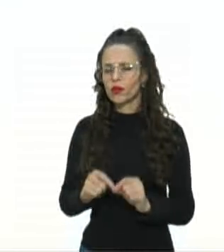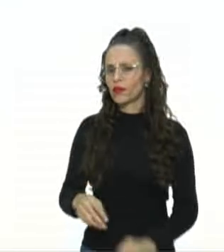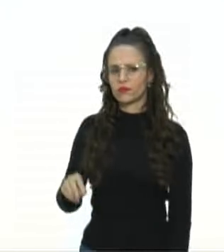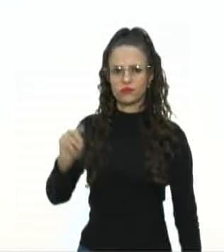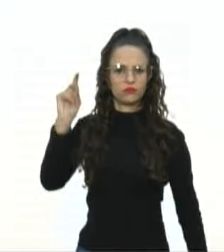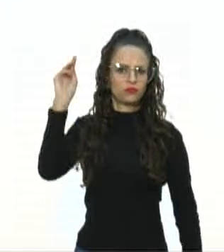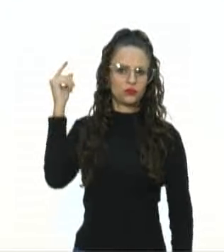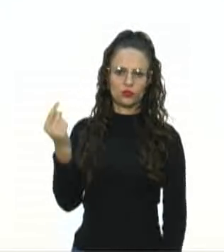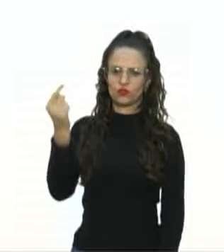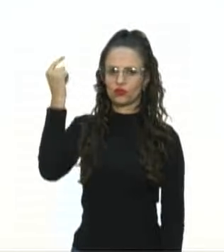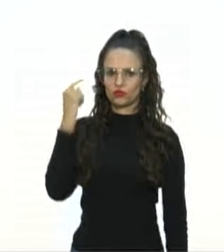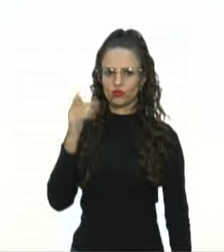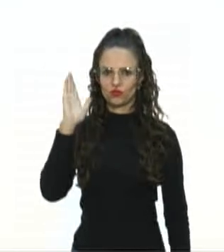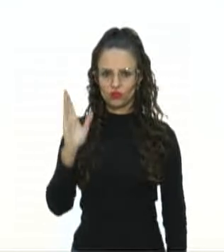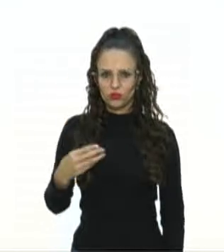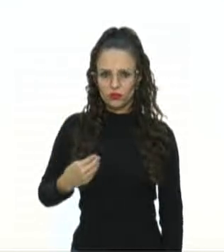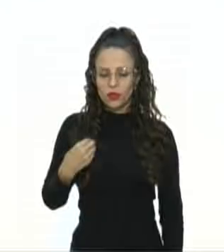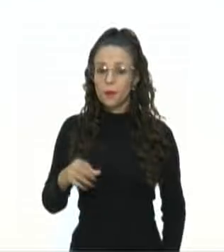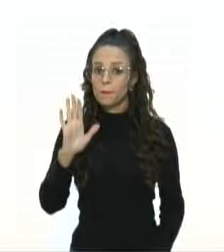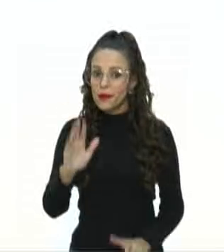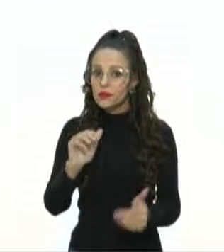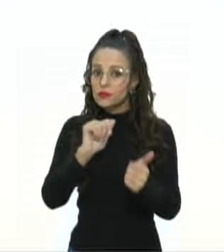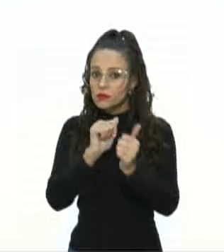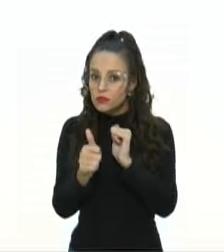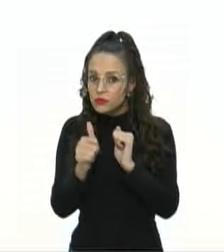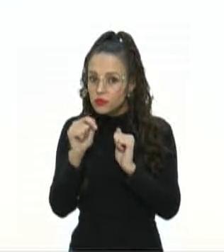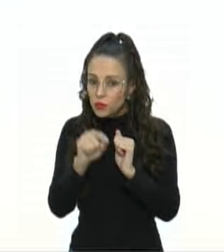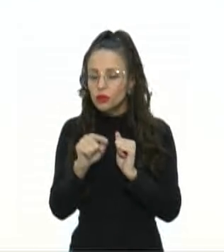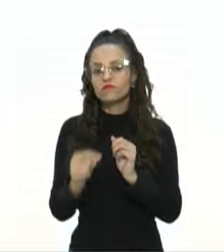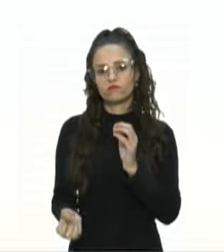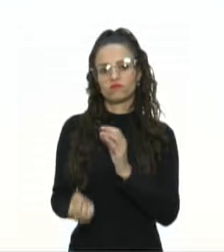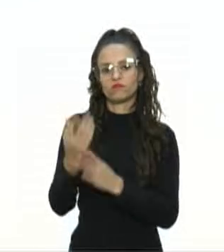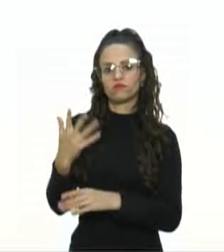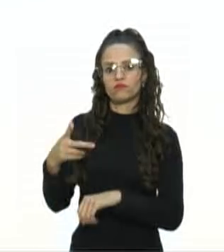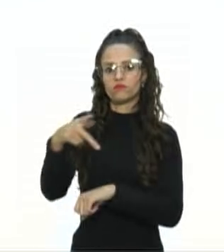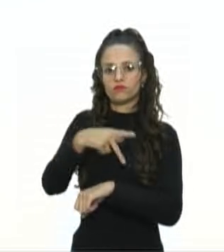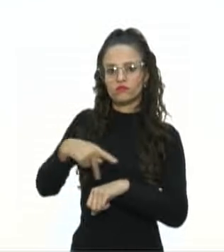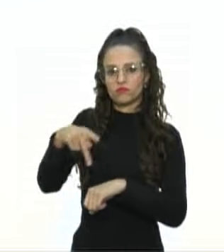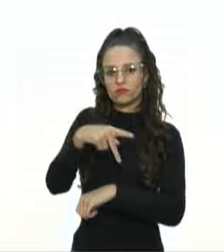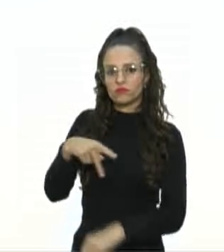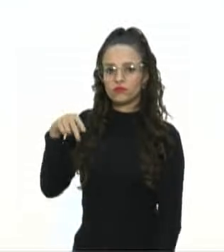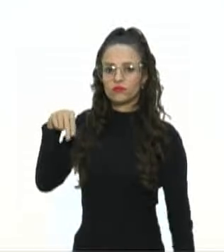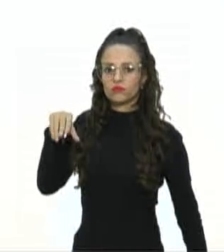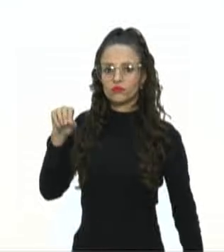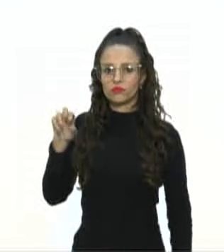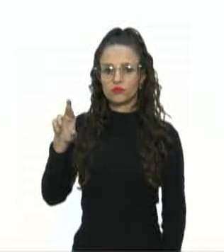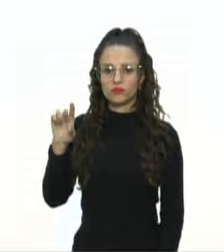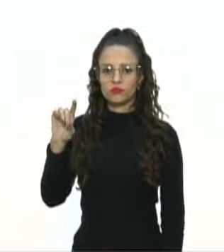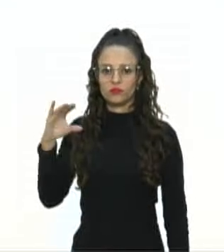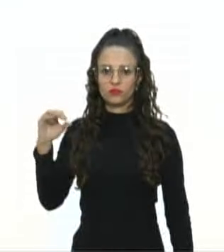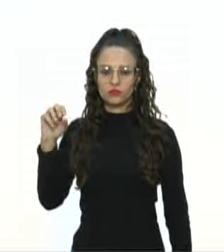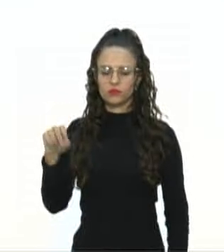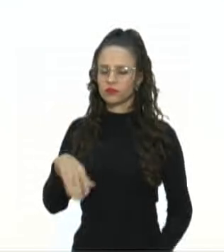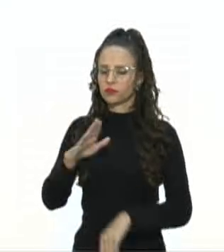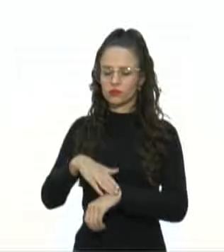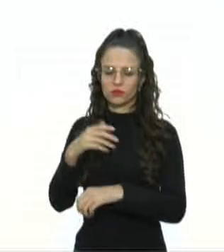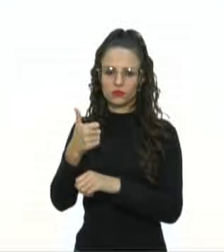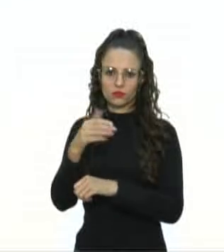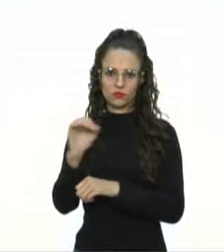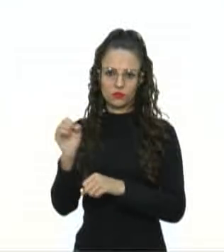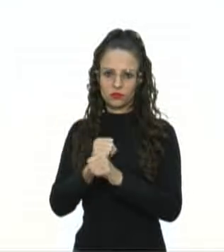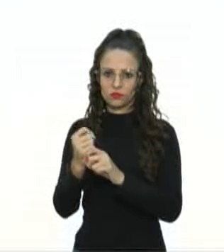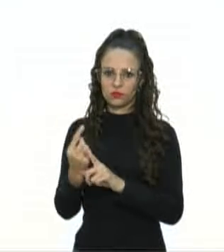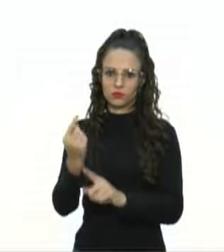a sua origem. Né? No entanto, como esporte, ela surgiu nos países nórdicos há mais de 100 anos, com o propósito